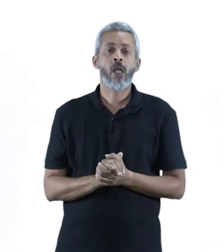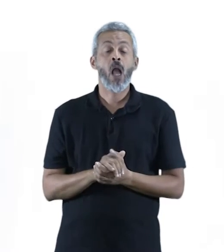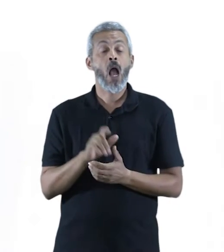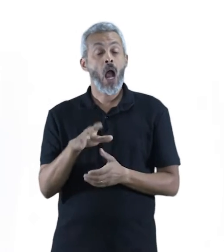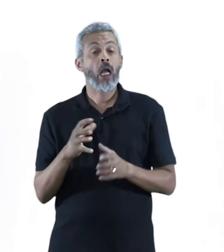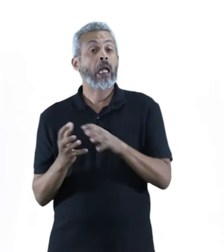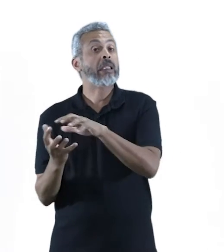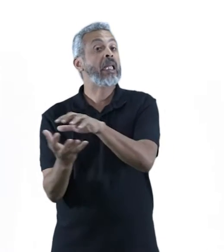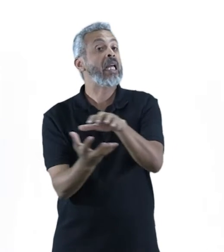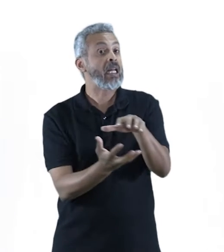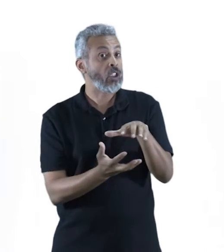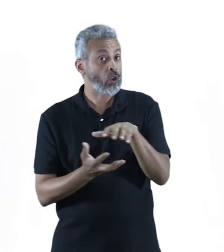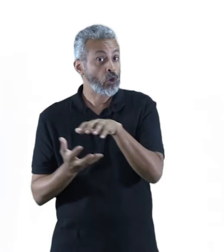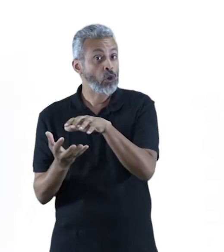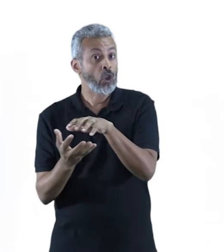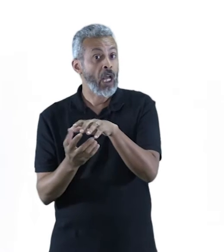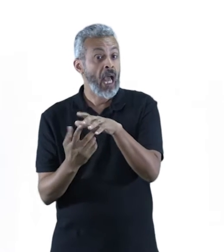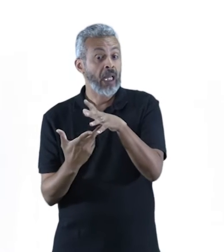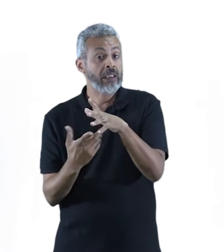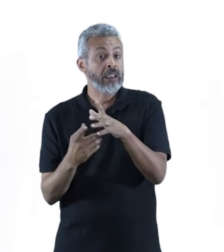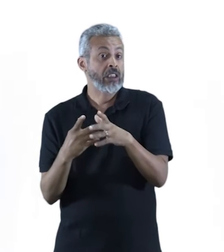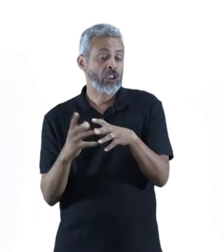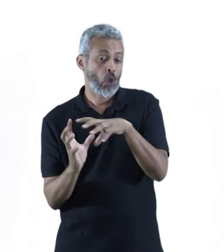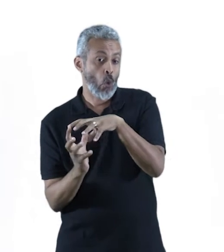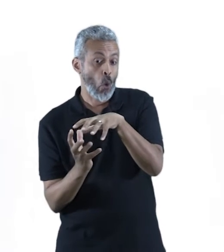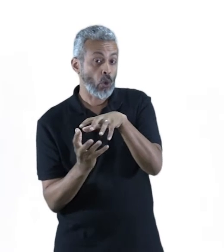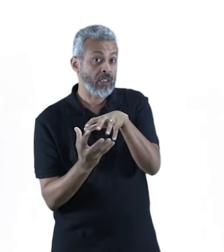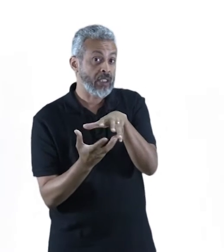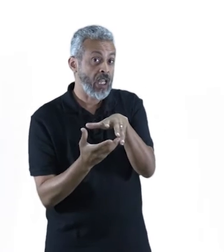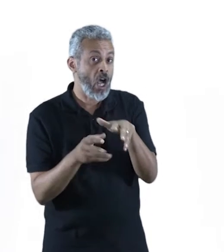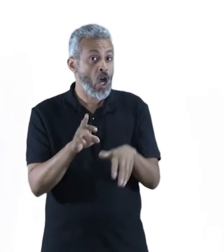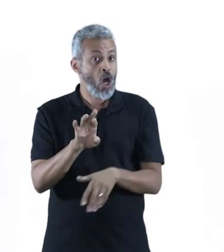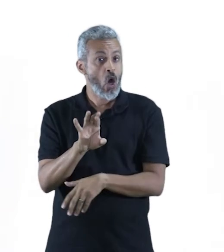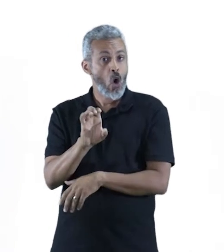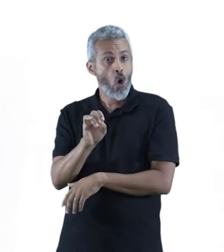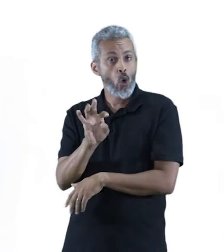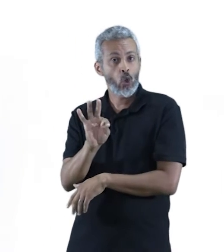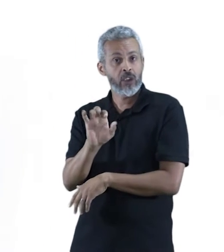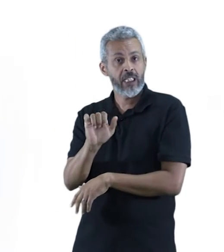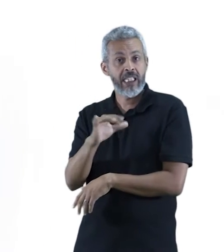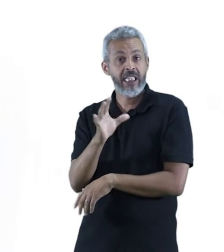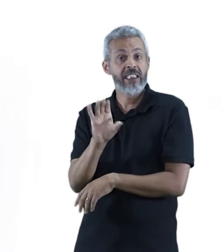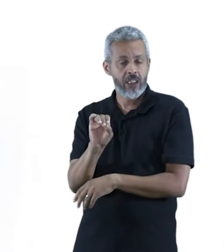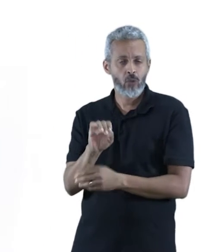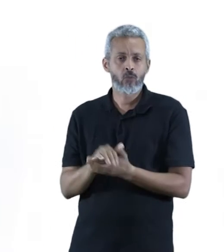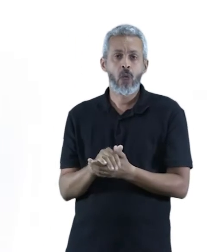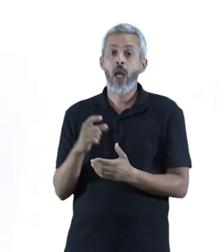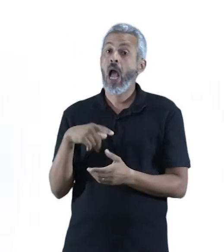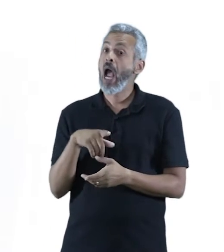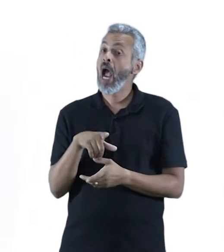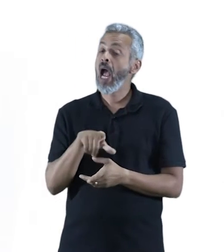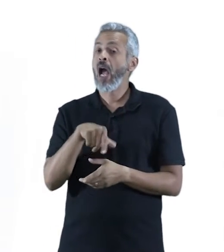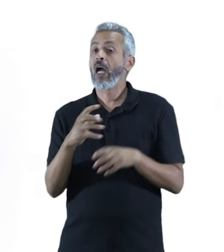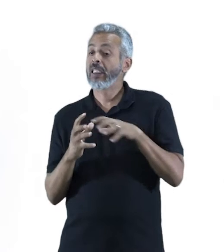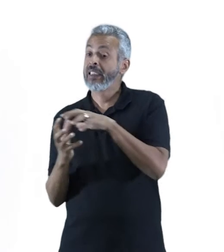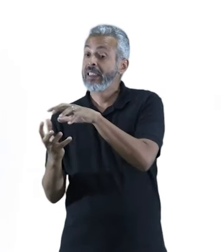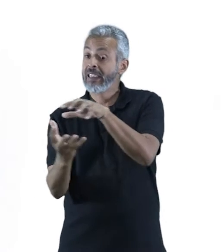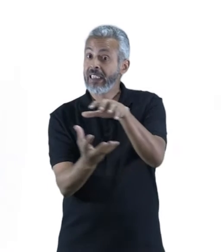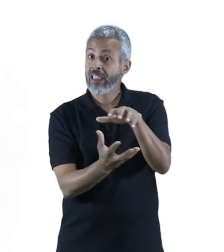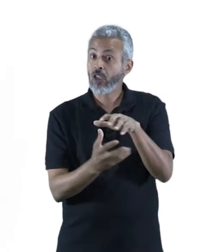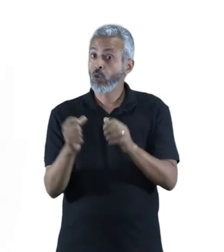Quando a Terra gira em torno de si, é uma rotação, e quando a Terra gira em torno do Sol, é